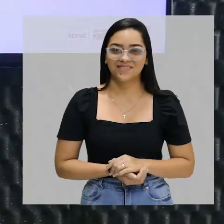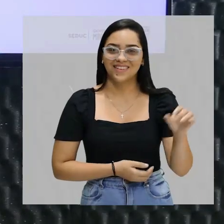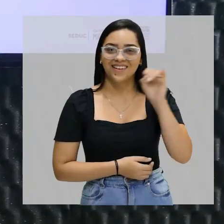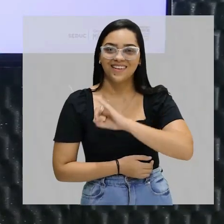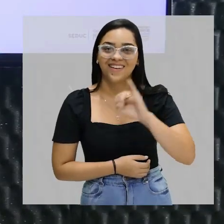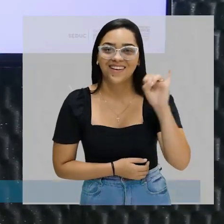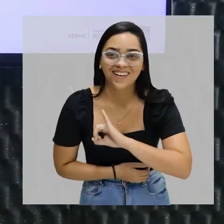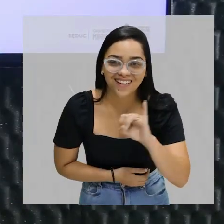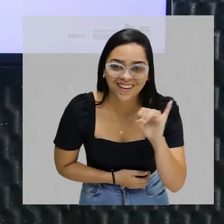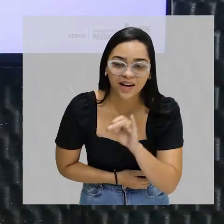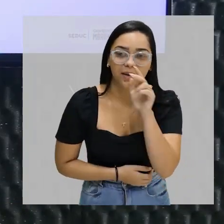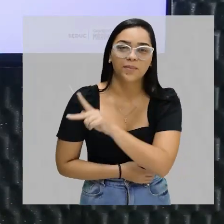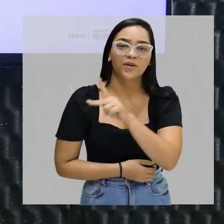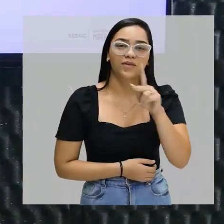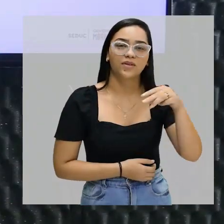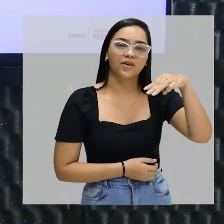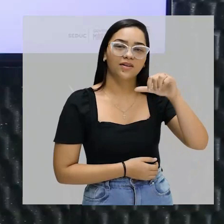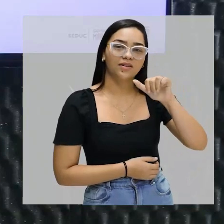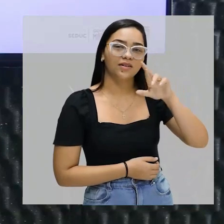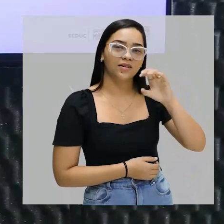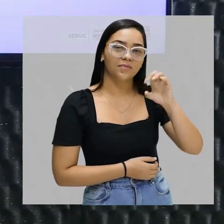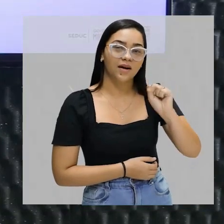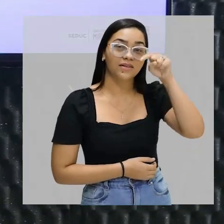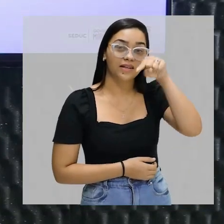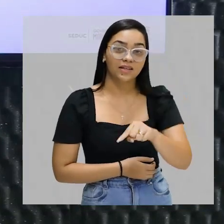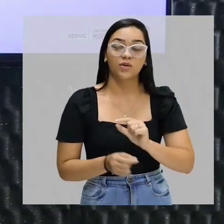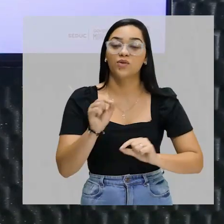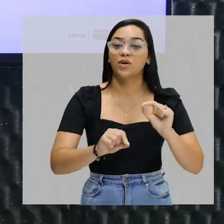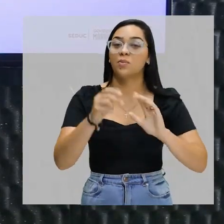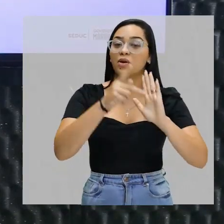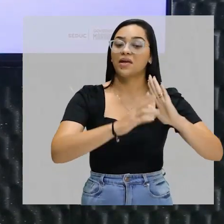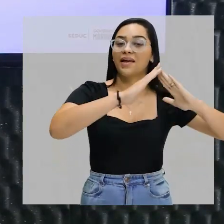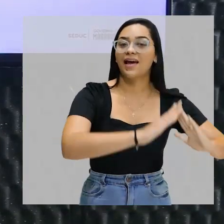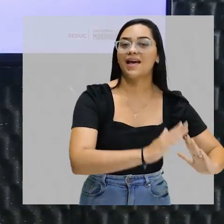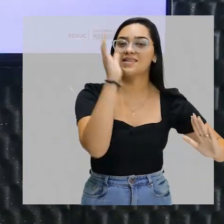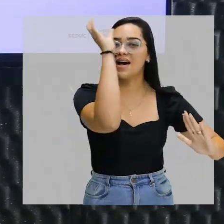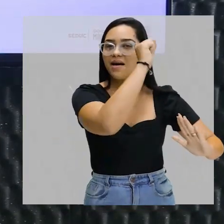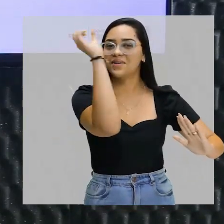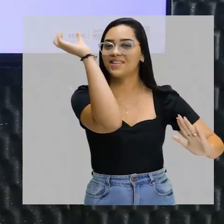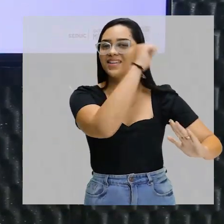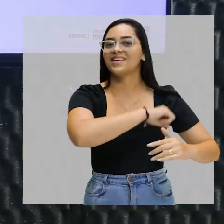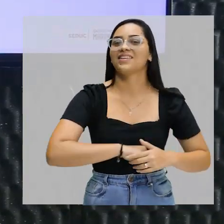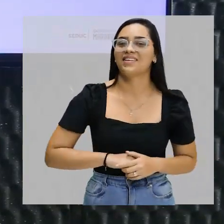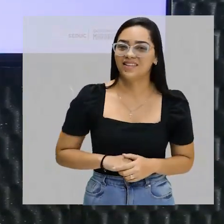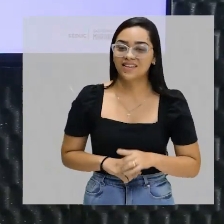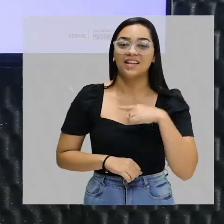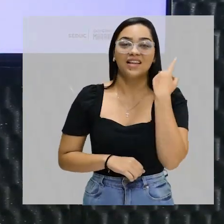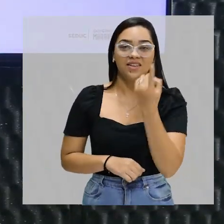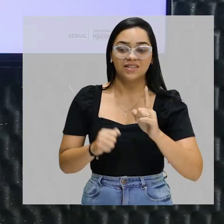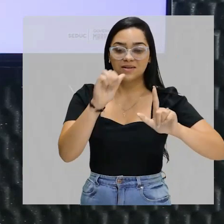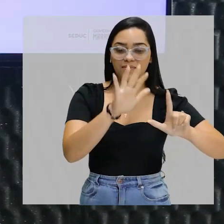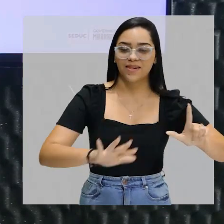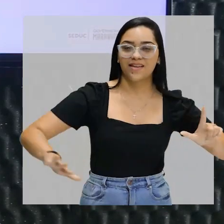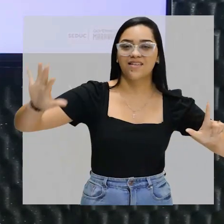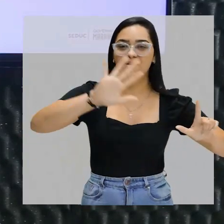fala galerinha professor Marcos Cunha na área para o nosso projeto fique em casa aprendendo da nossa